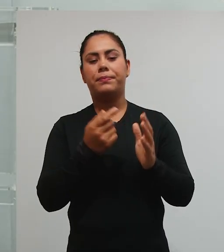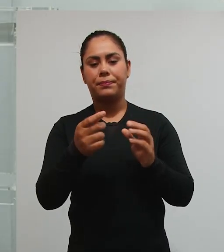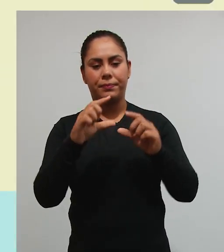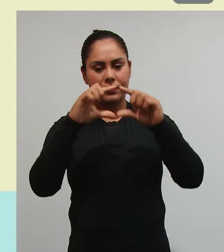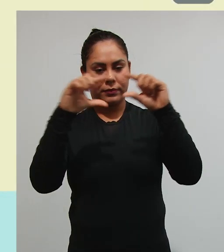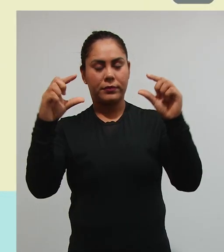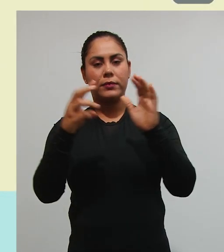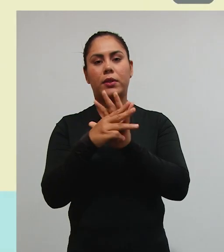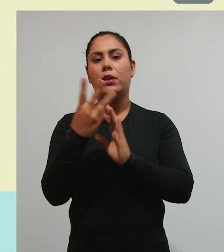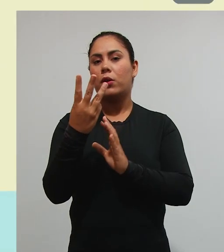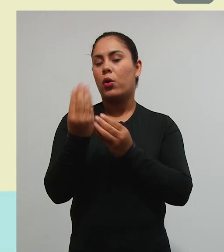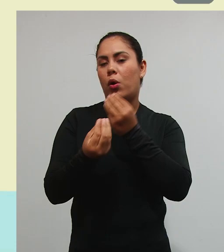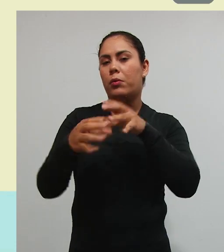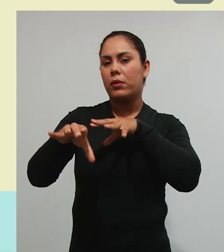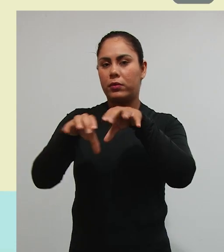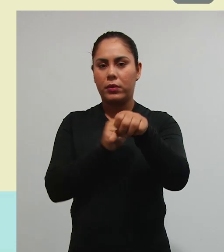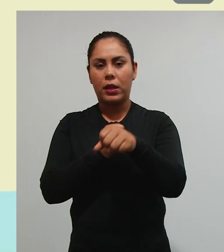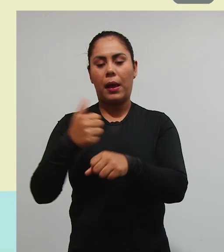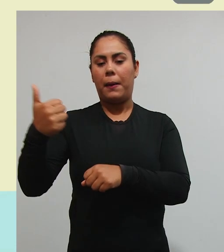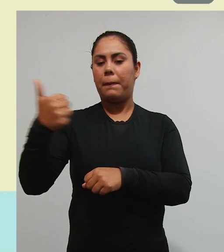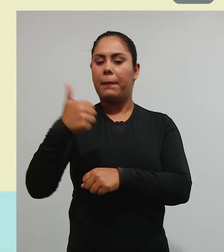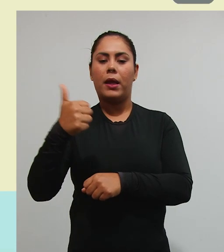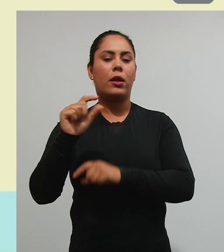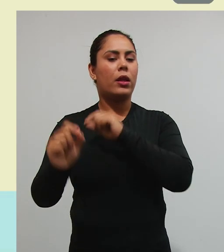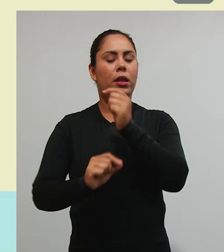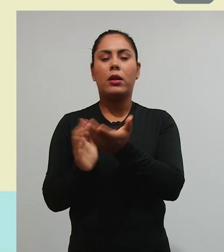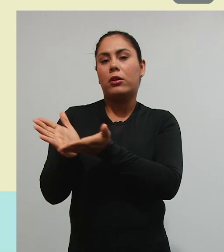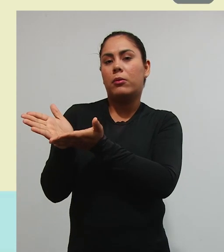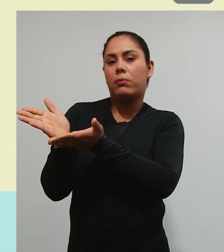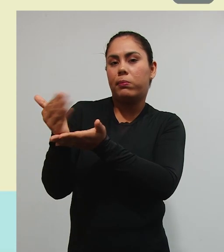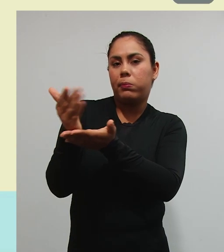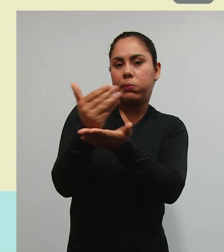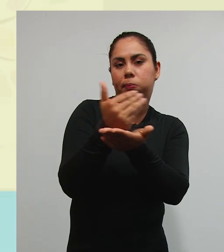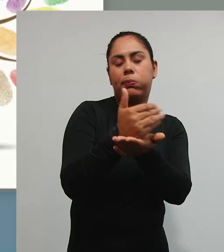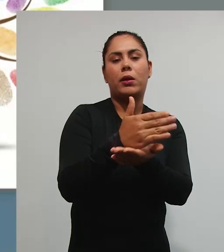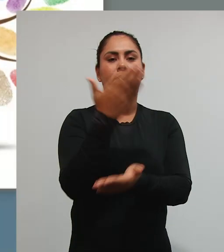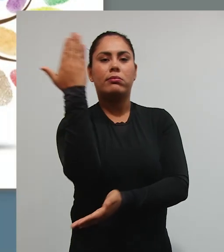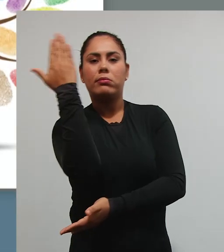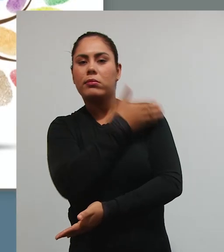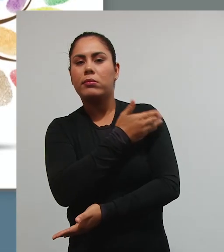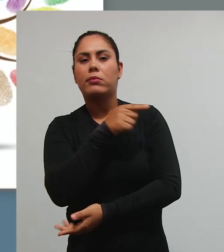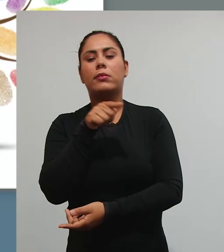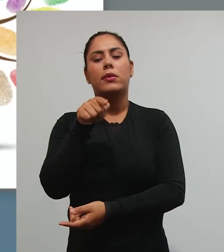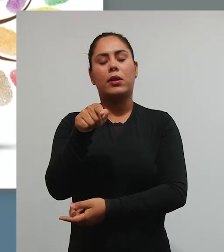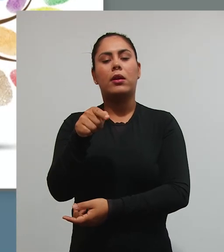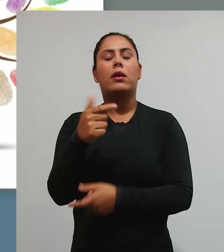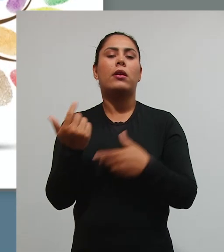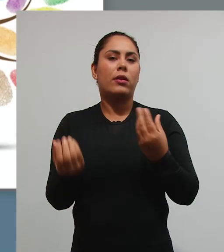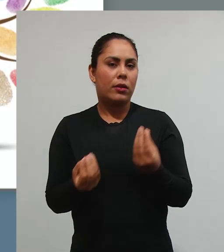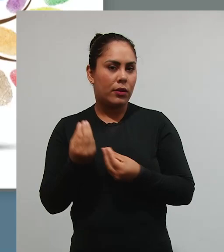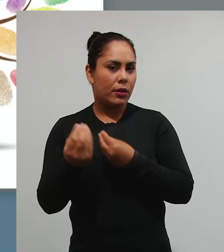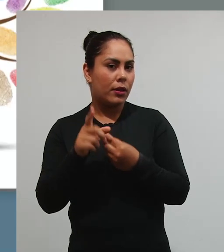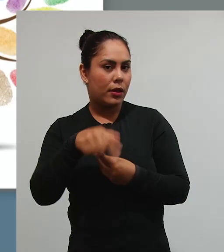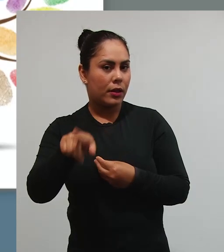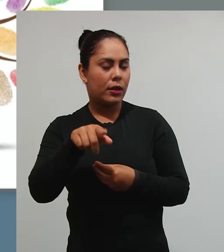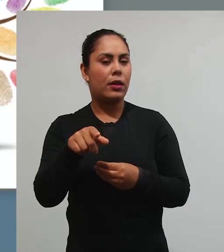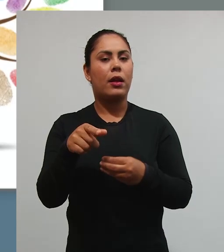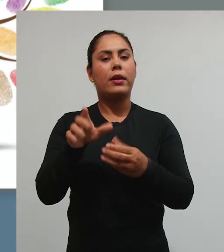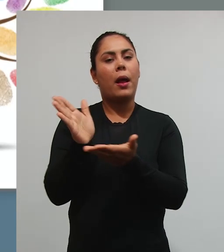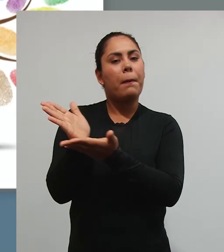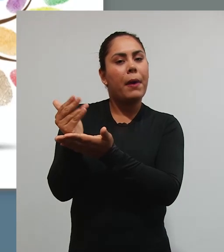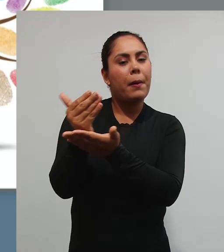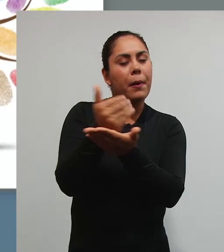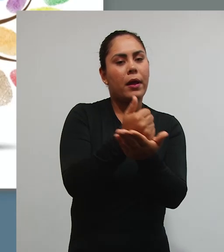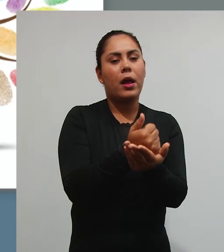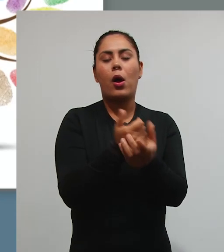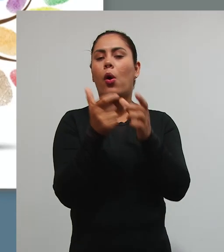nosso episódio 3, as formações, e a primeira etapa é a coleta de evidências. Quais são as coletas de evidências? Então, a nossa coleta